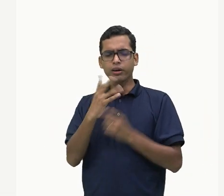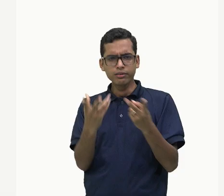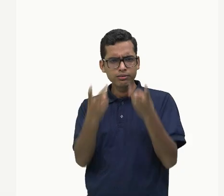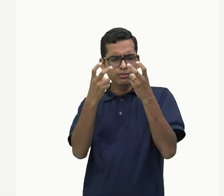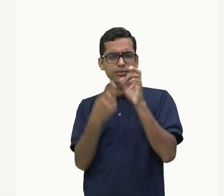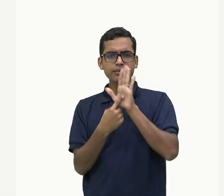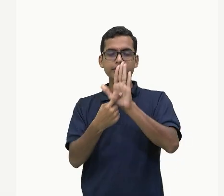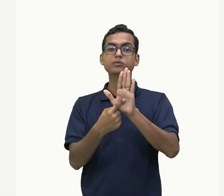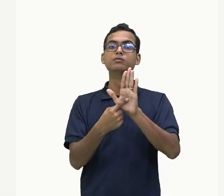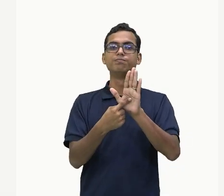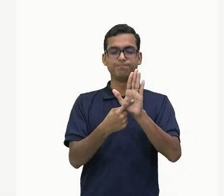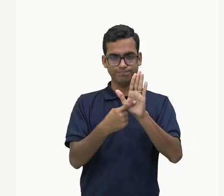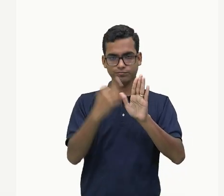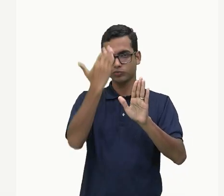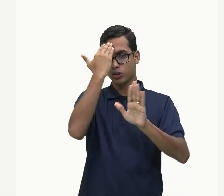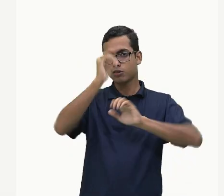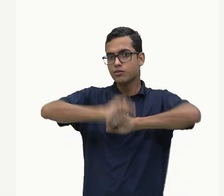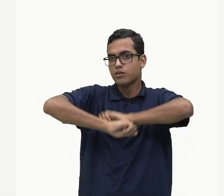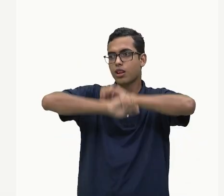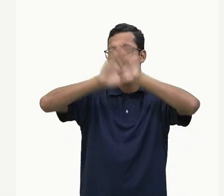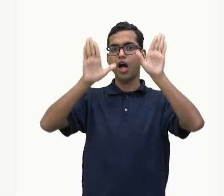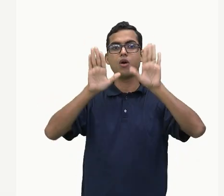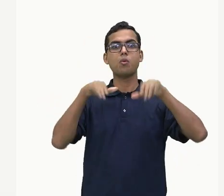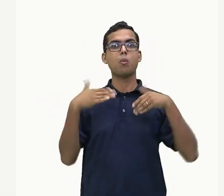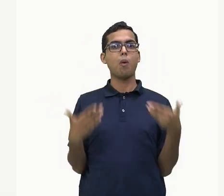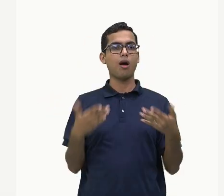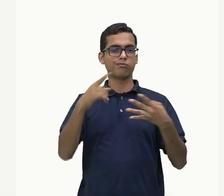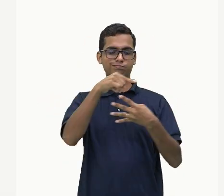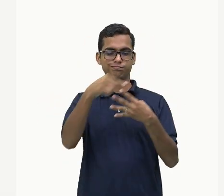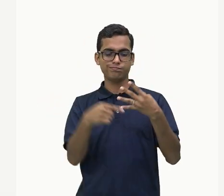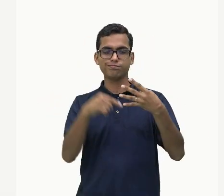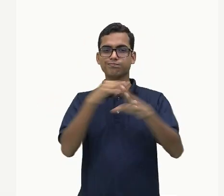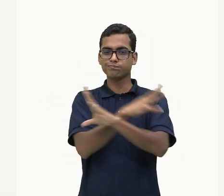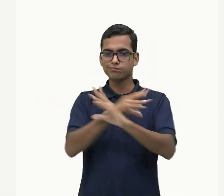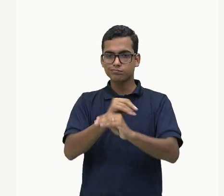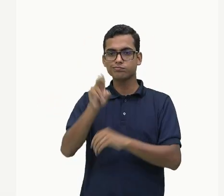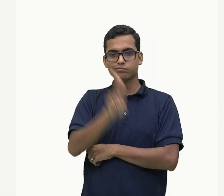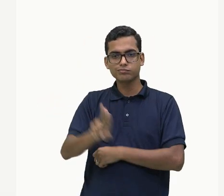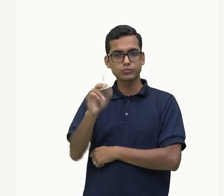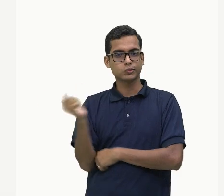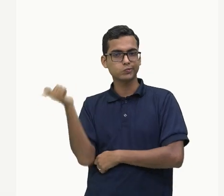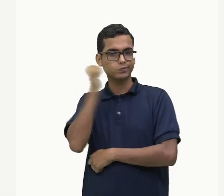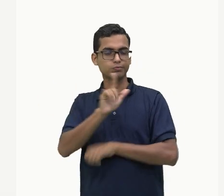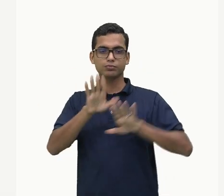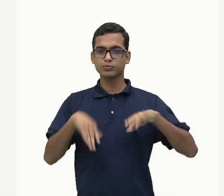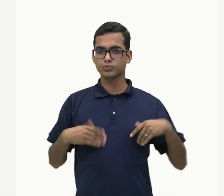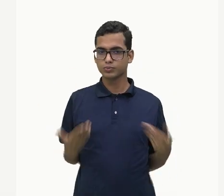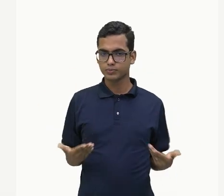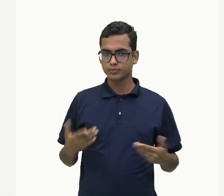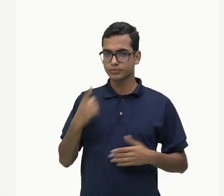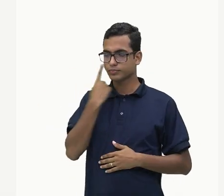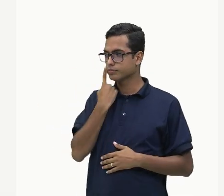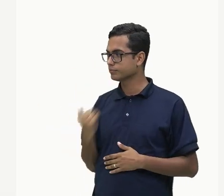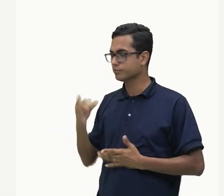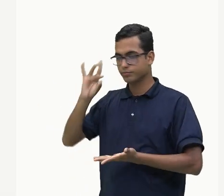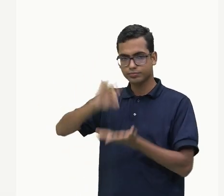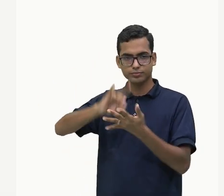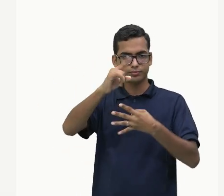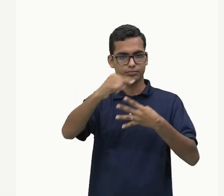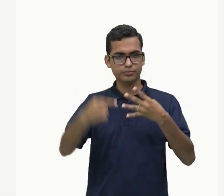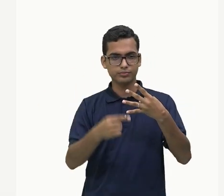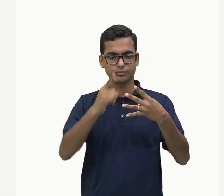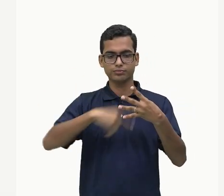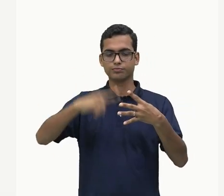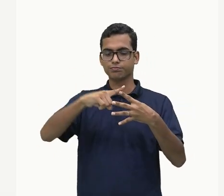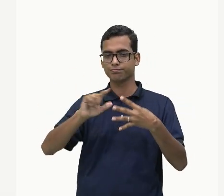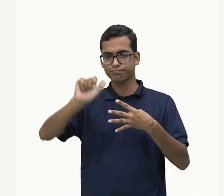menos evidente qual é a conjunção que eu devo utilizar. Nesse caso aqui, deve ser mesmo a letra